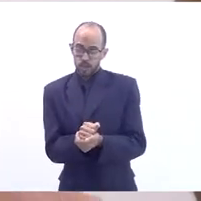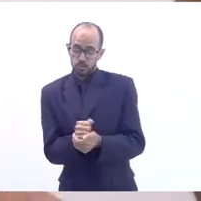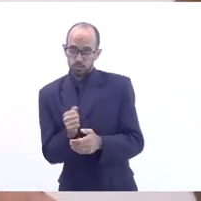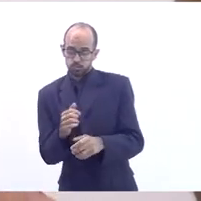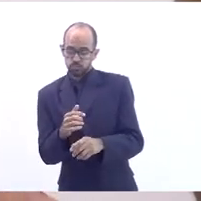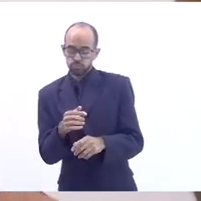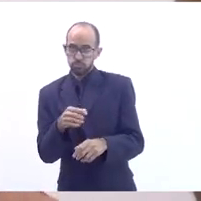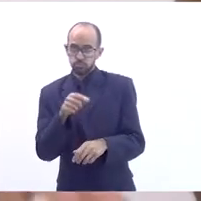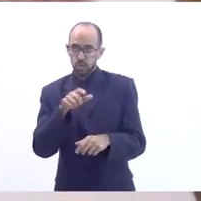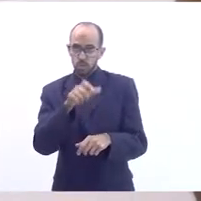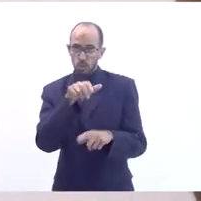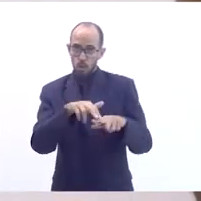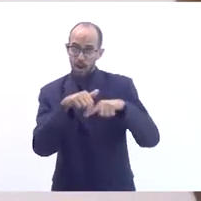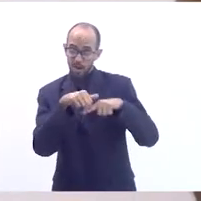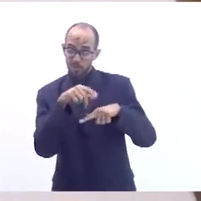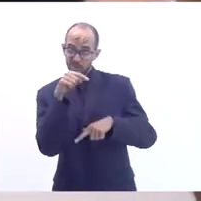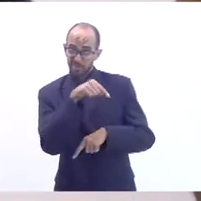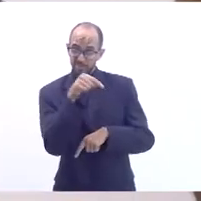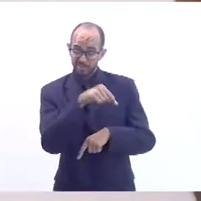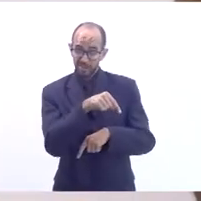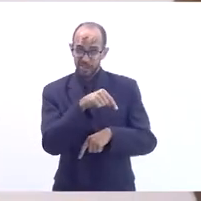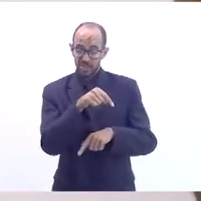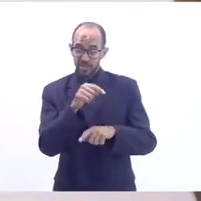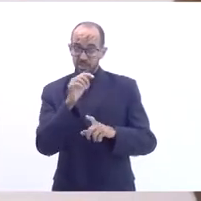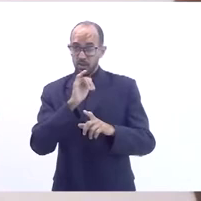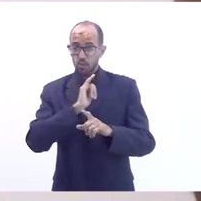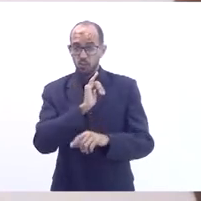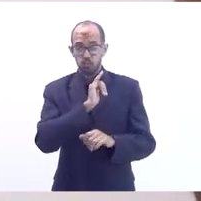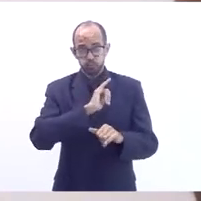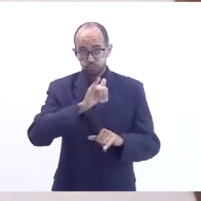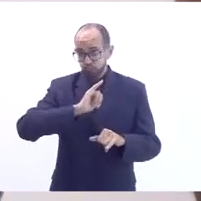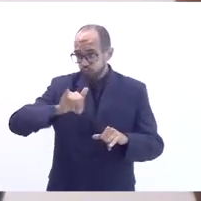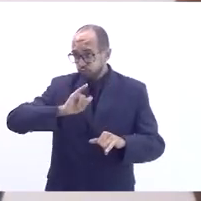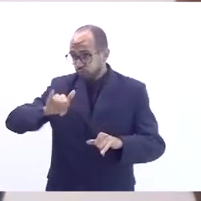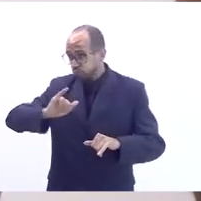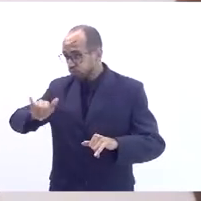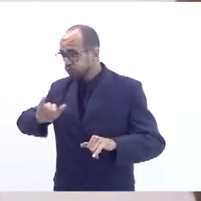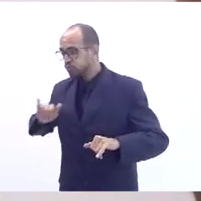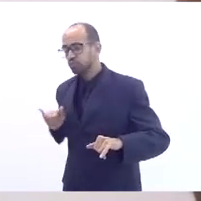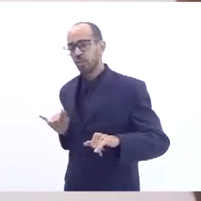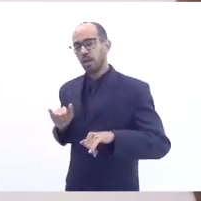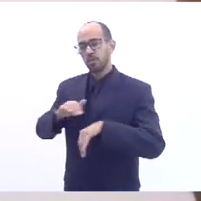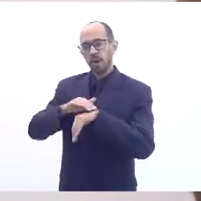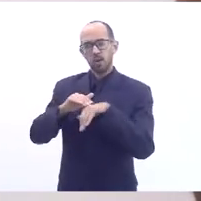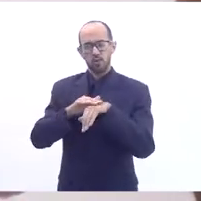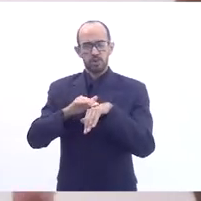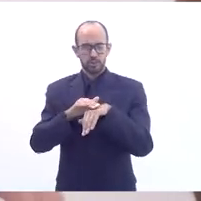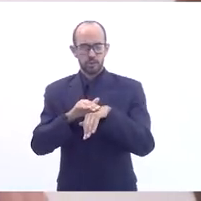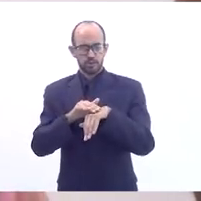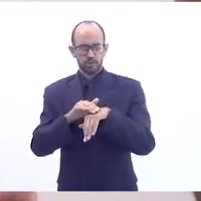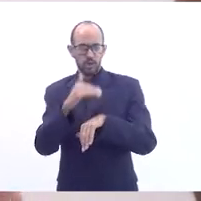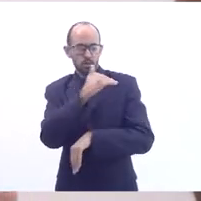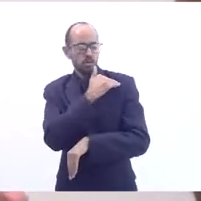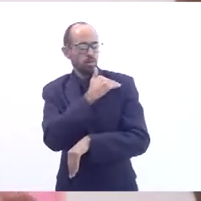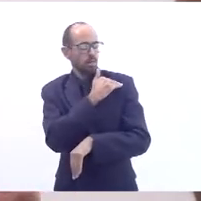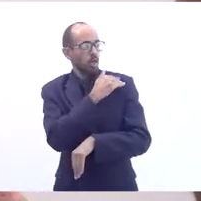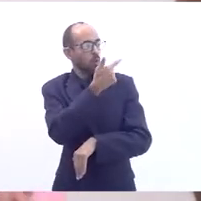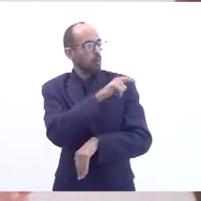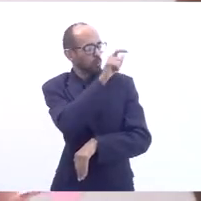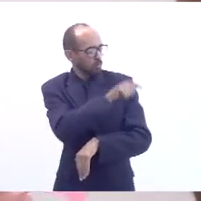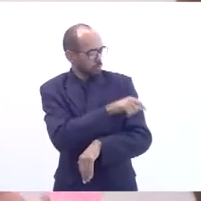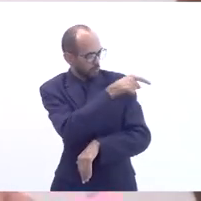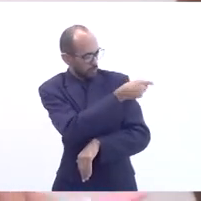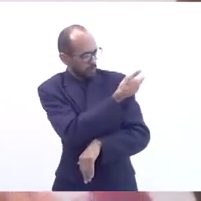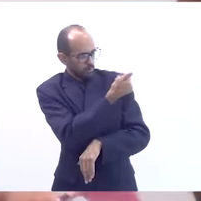pessoa é acertar outra que afeta a outra que conversa com outra e isso que é muito importante eu acho que é isso que a gente